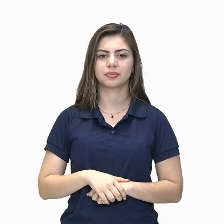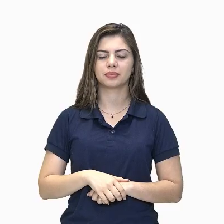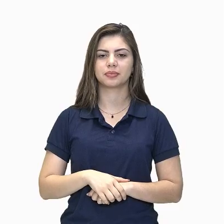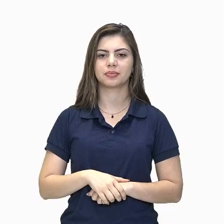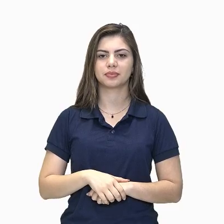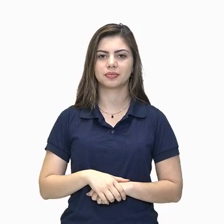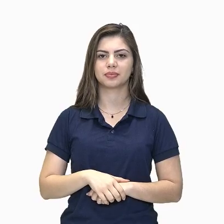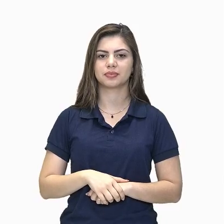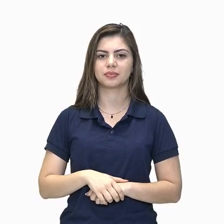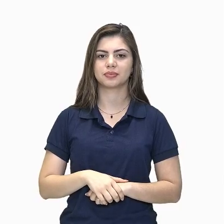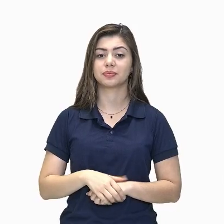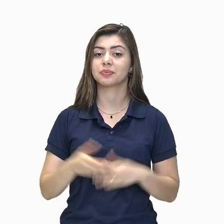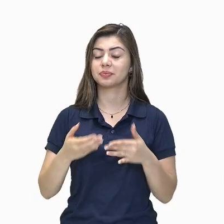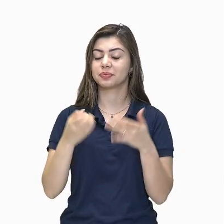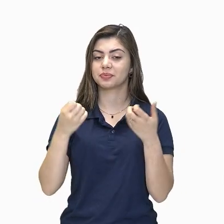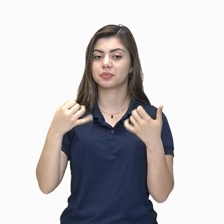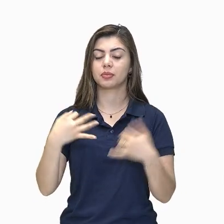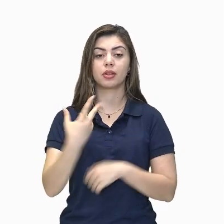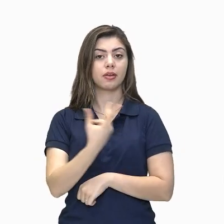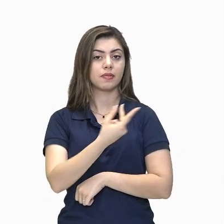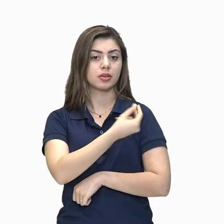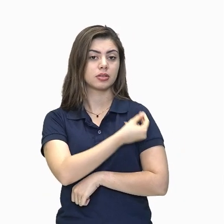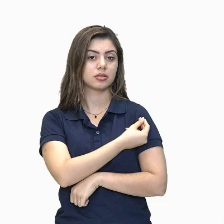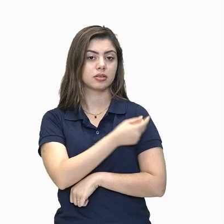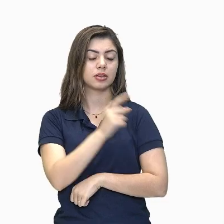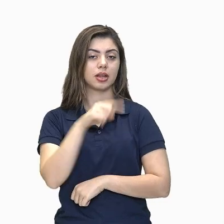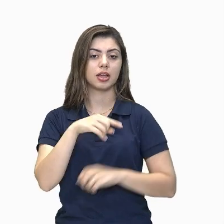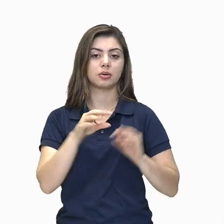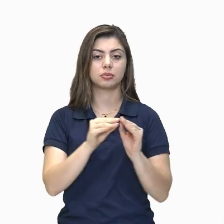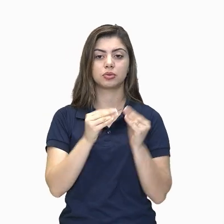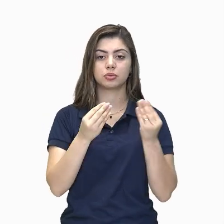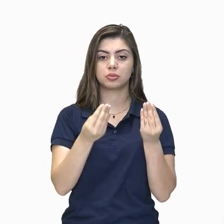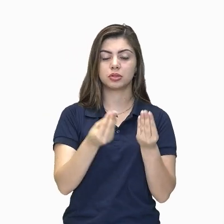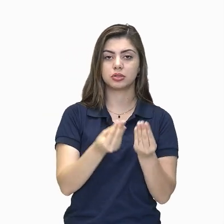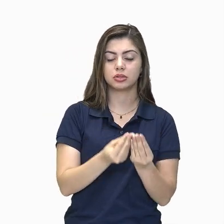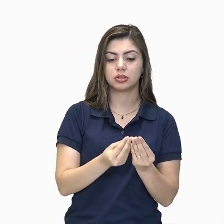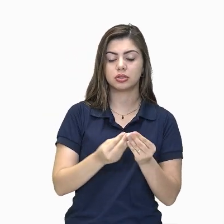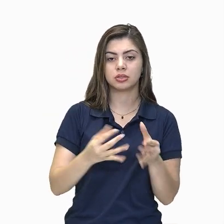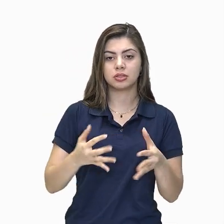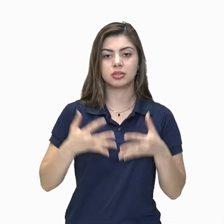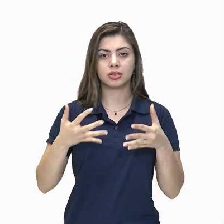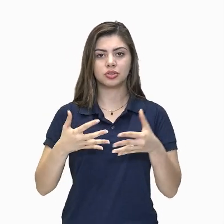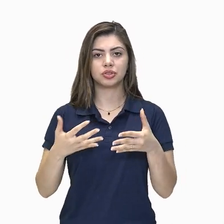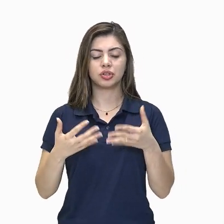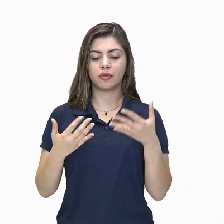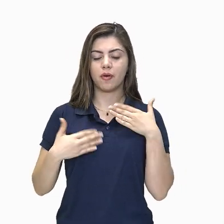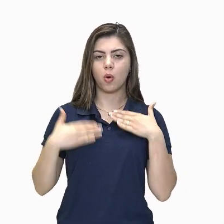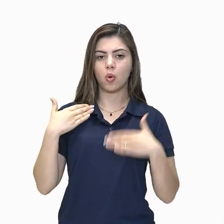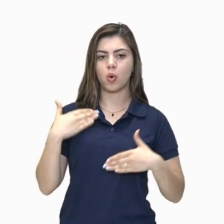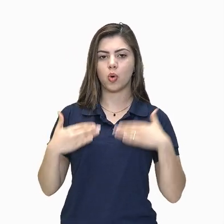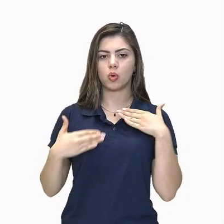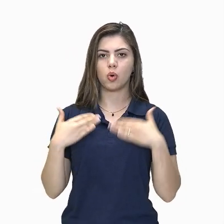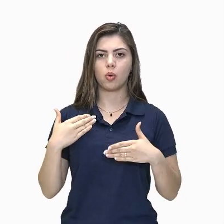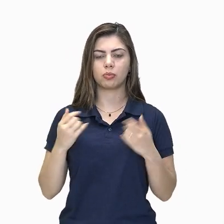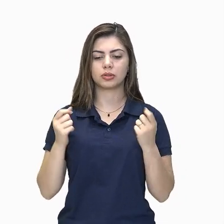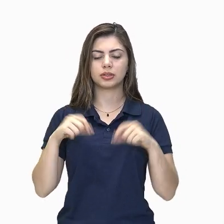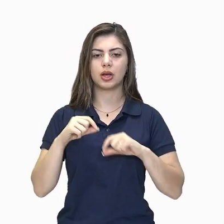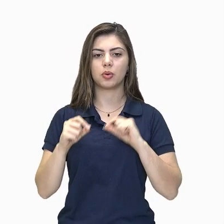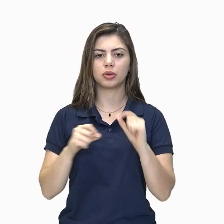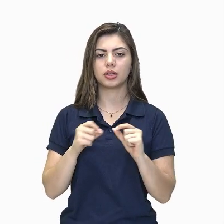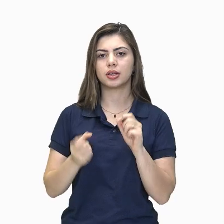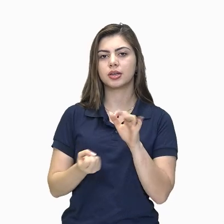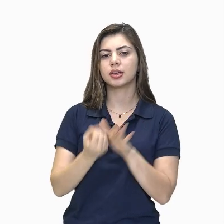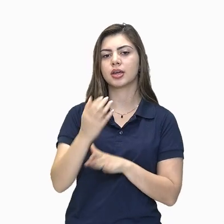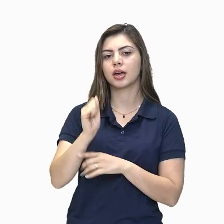quê? A vacina são substâncias que estimulam o nosso corpo a produzir anticorpos. O que são anticorpos?